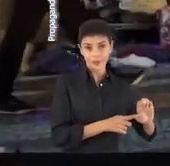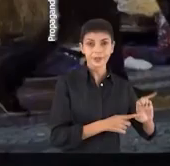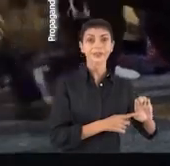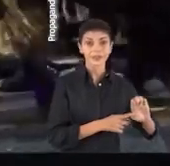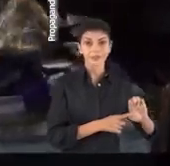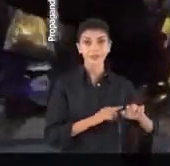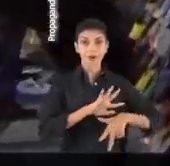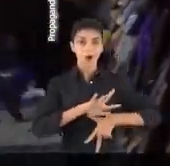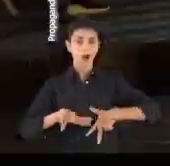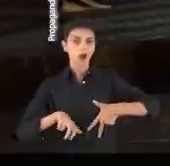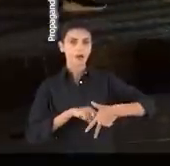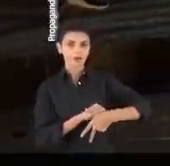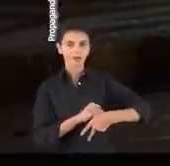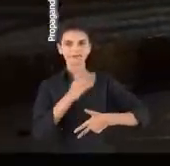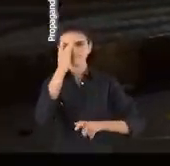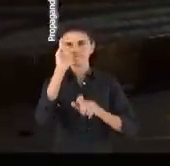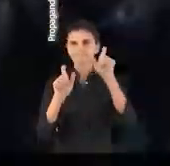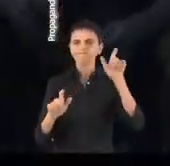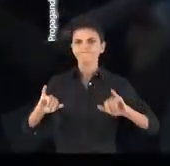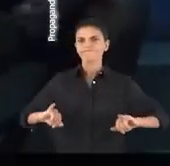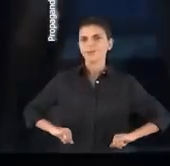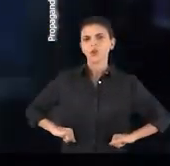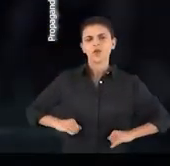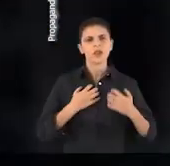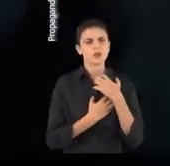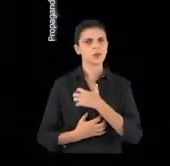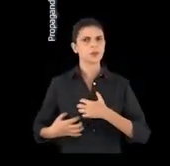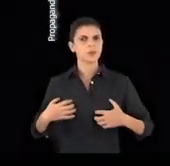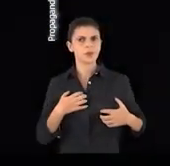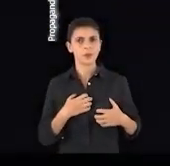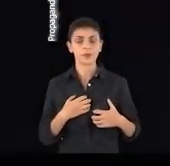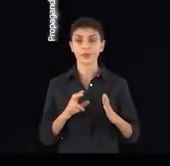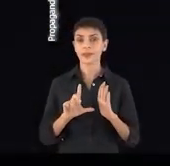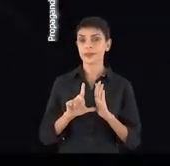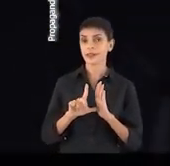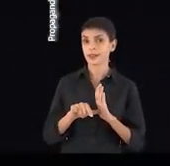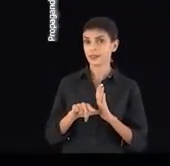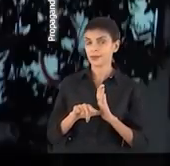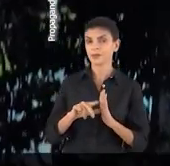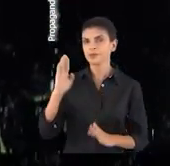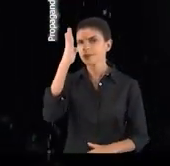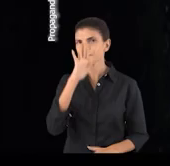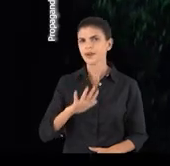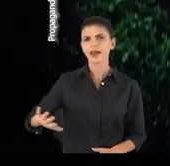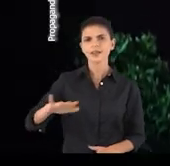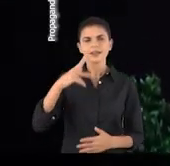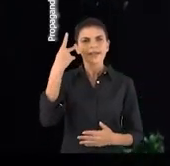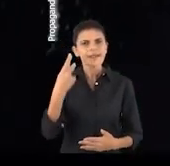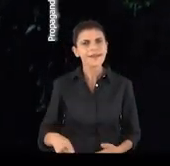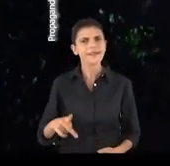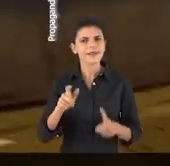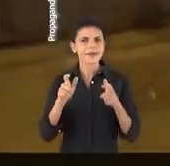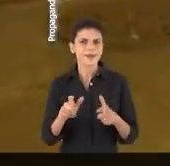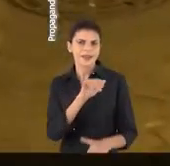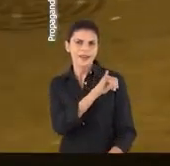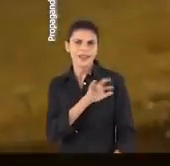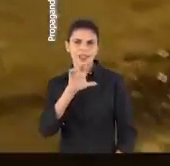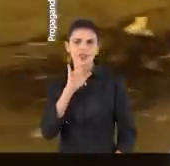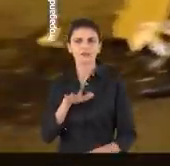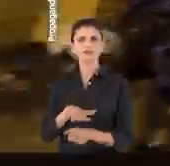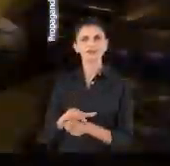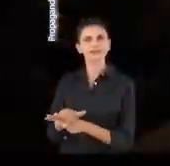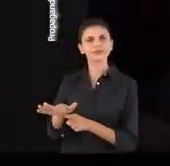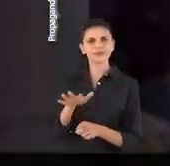corrupção a má gestão estão ferindo de morte nossa cidade a central do Brasil parte da Alma carioca